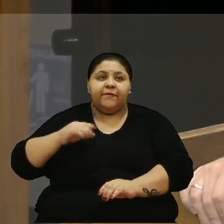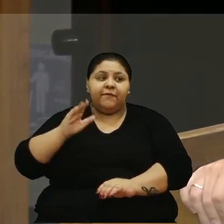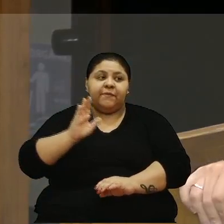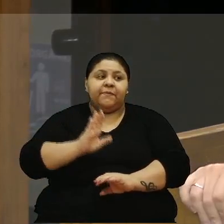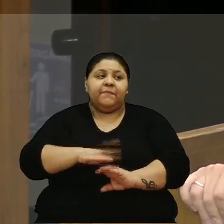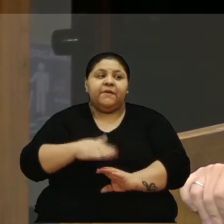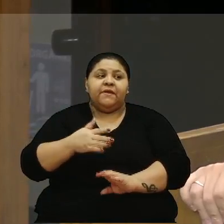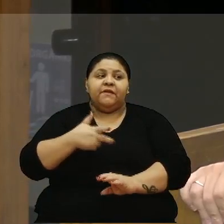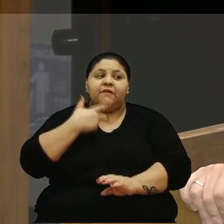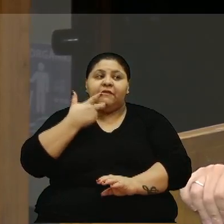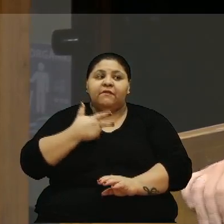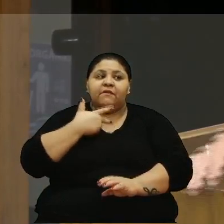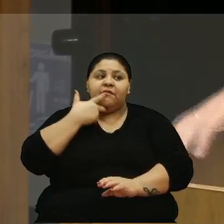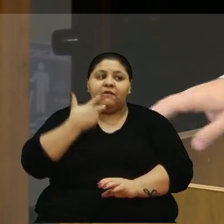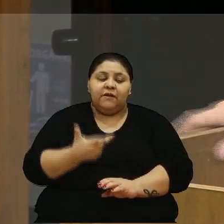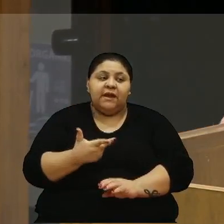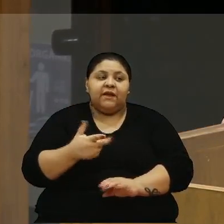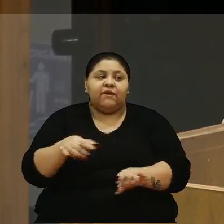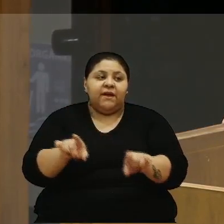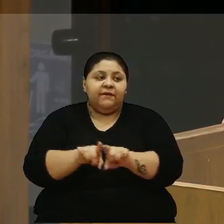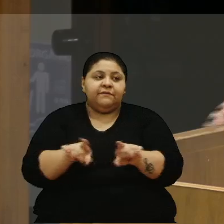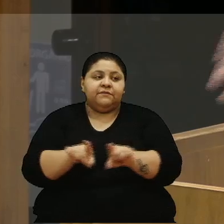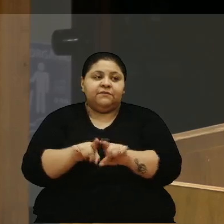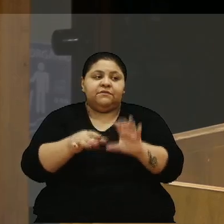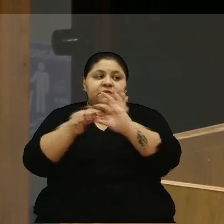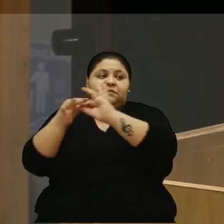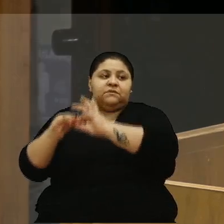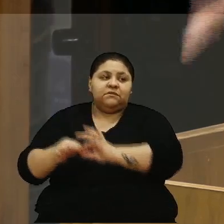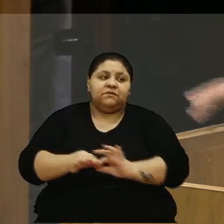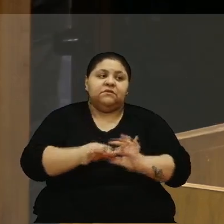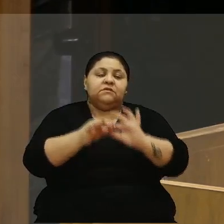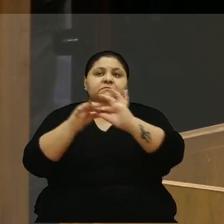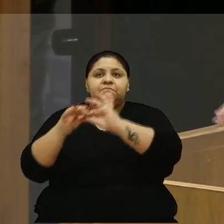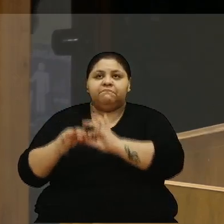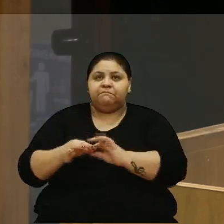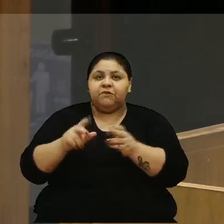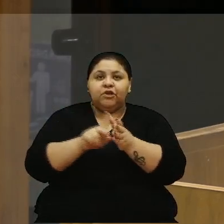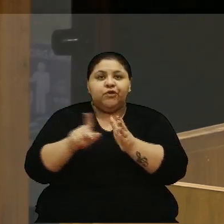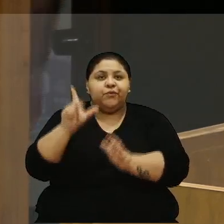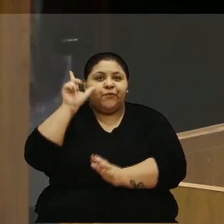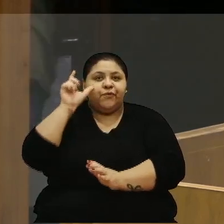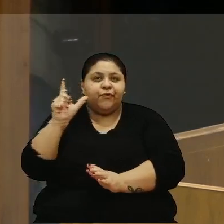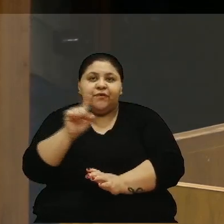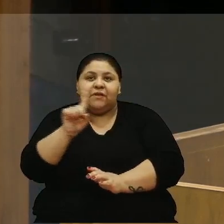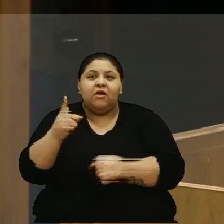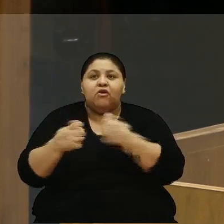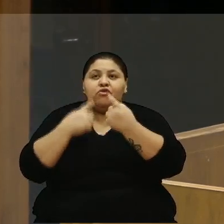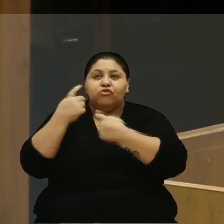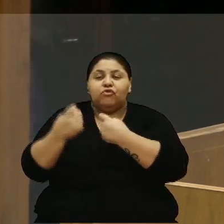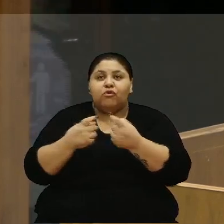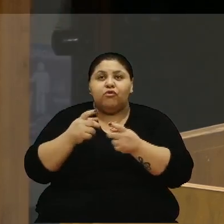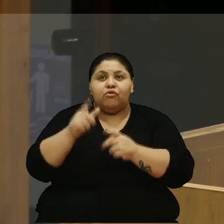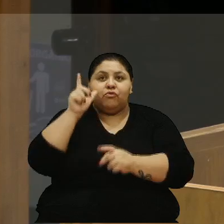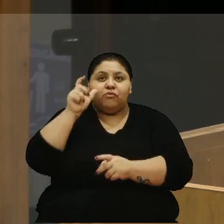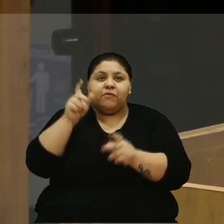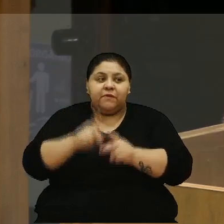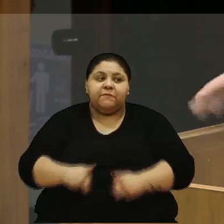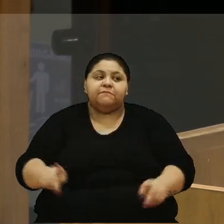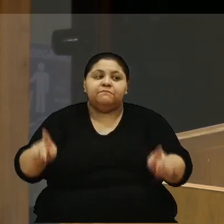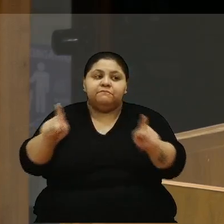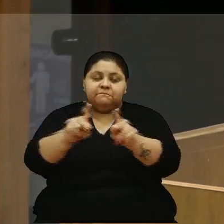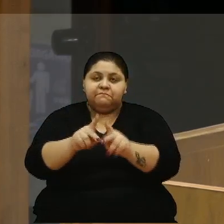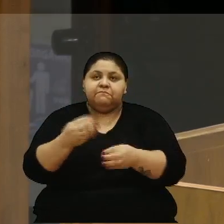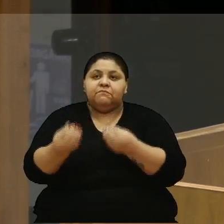falado, sequestrando o orçamento da União e se preocupando com seus próprios interesses em vez de se preocupar com os interesses do povo. E